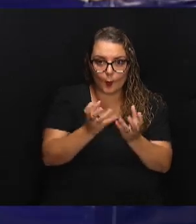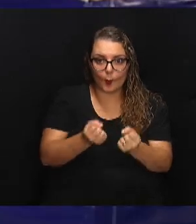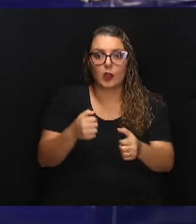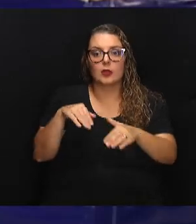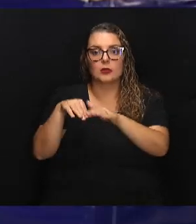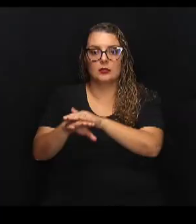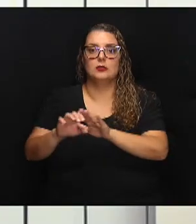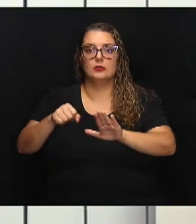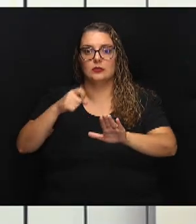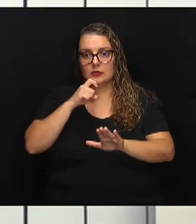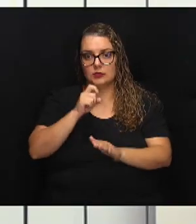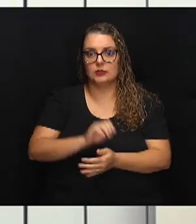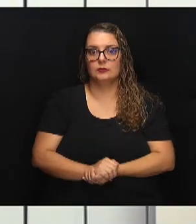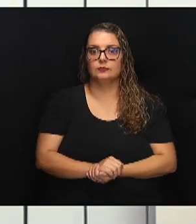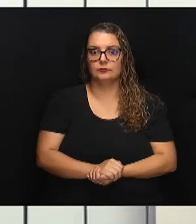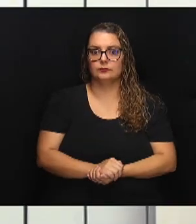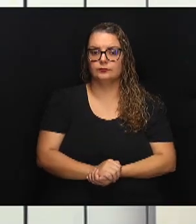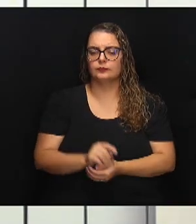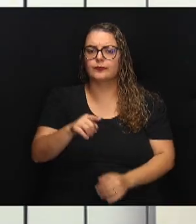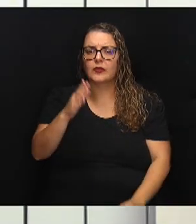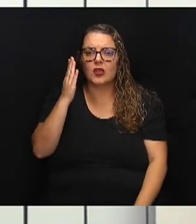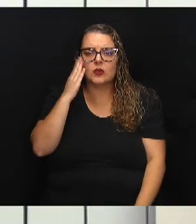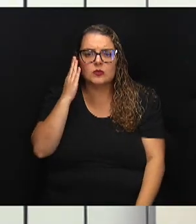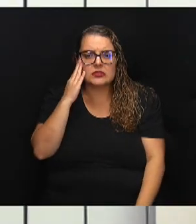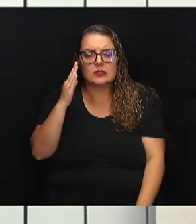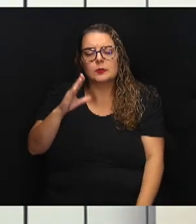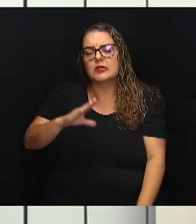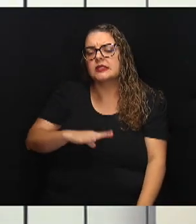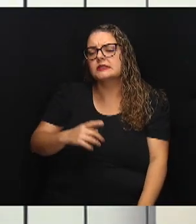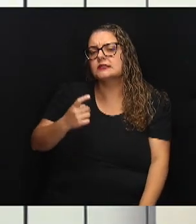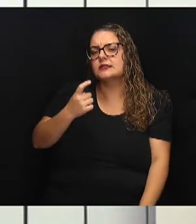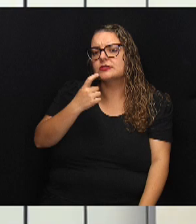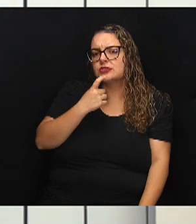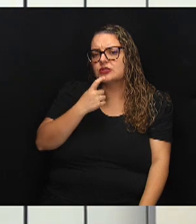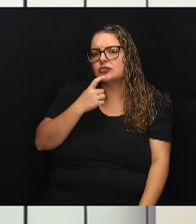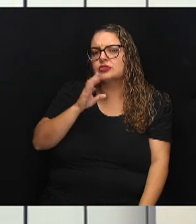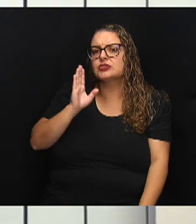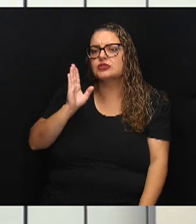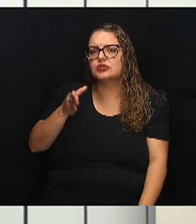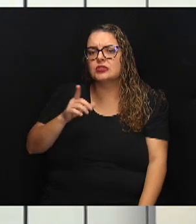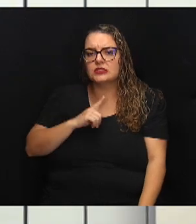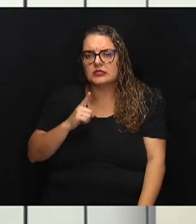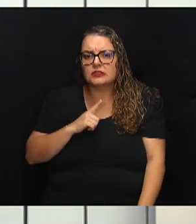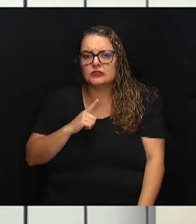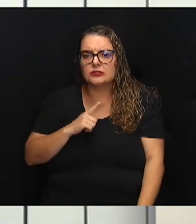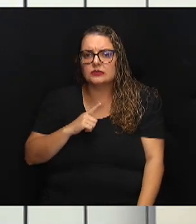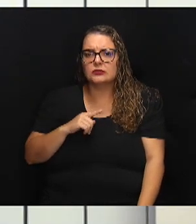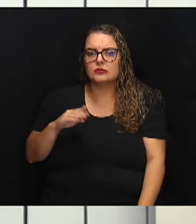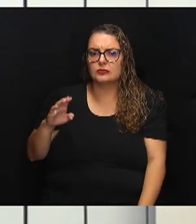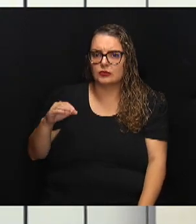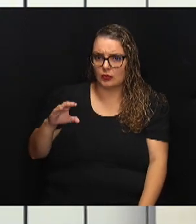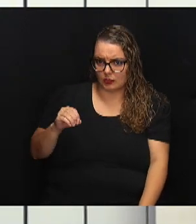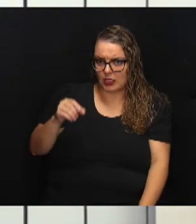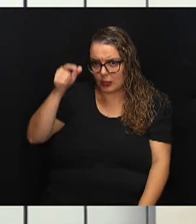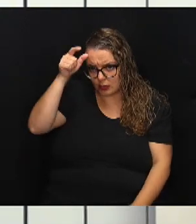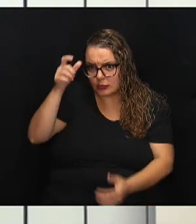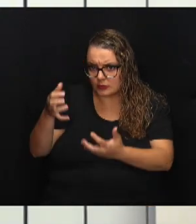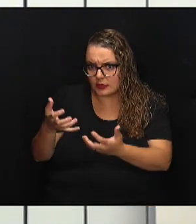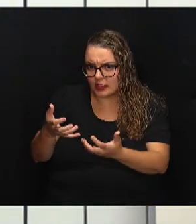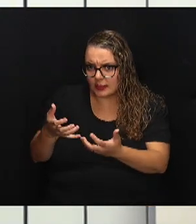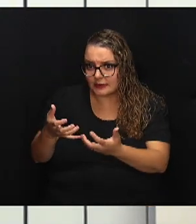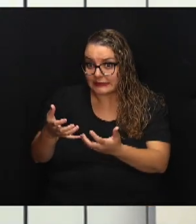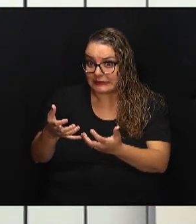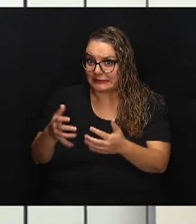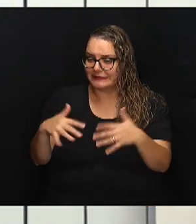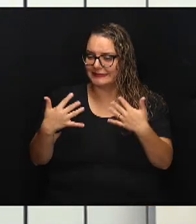armazenados na geladeira. Você sabia que a cidade de Campinas já teve o Beco do Inferno? Vamos saber um pouco mais